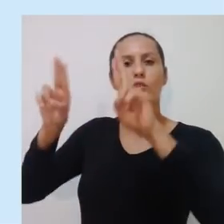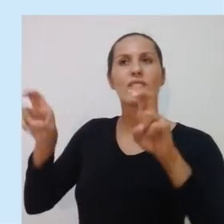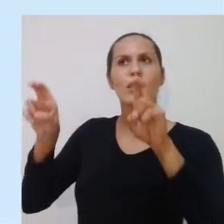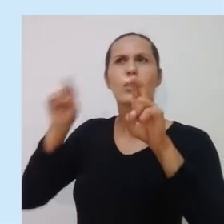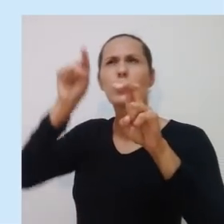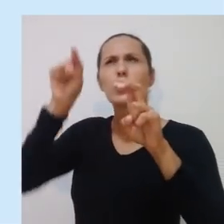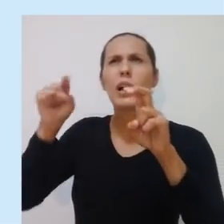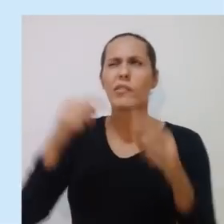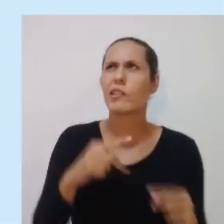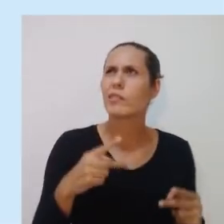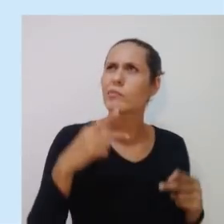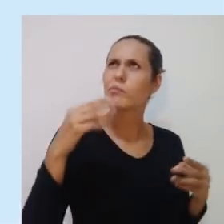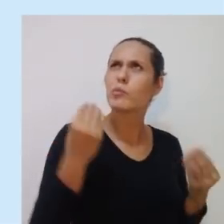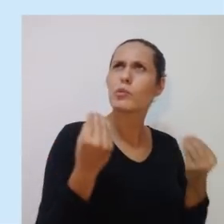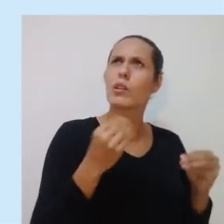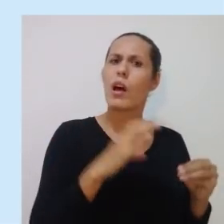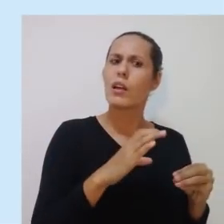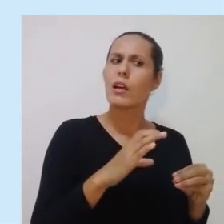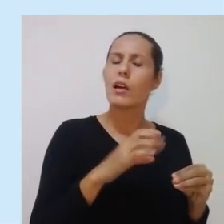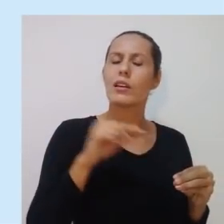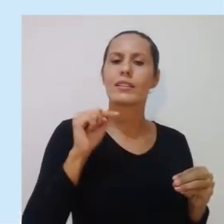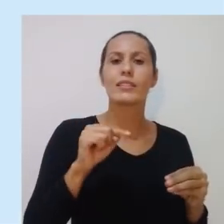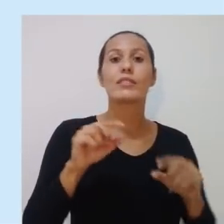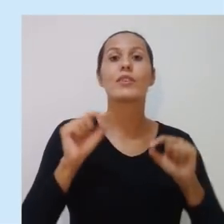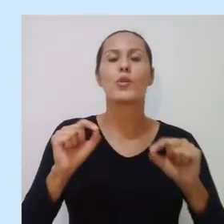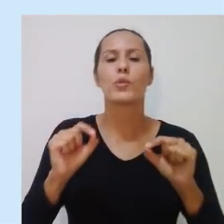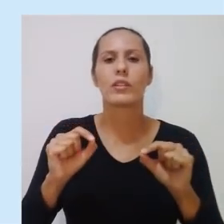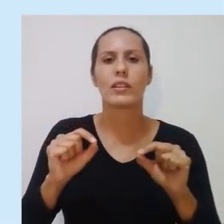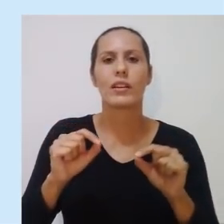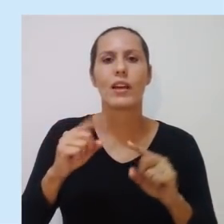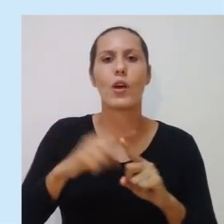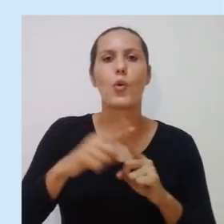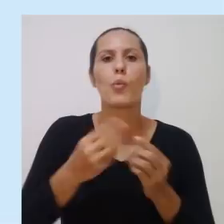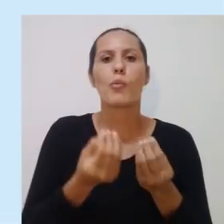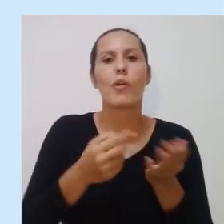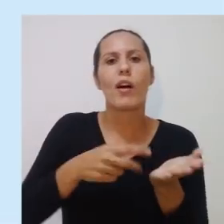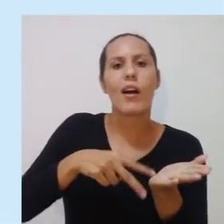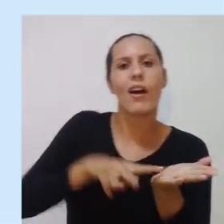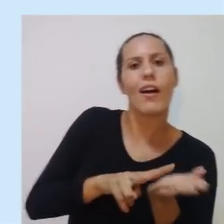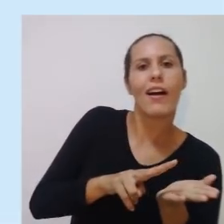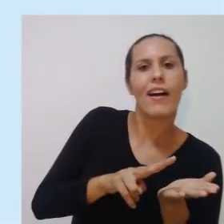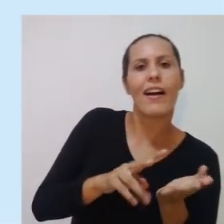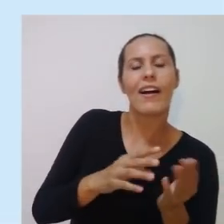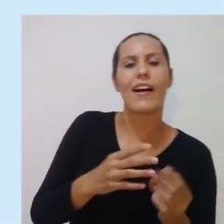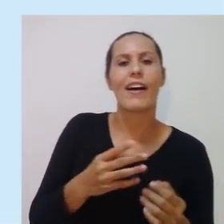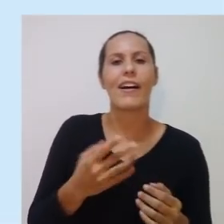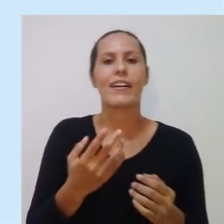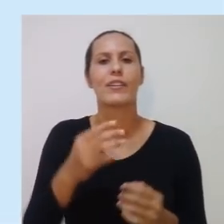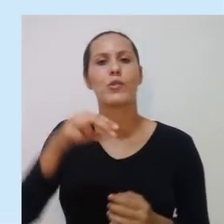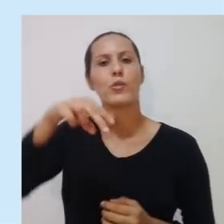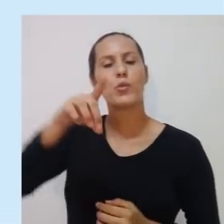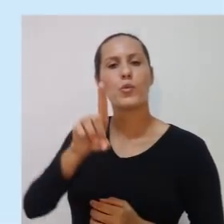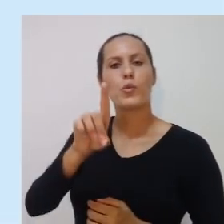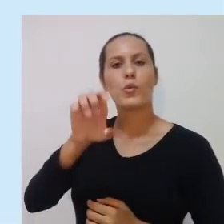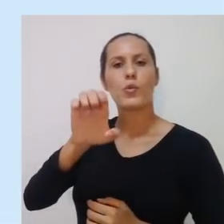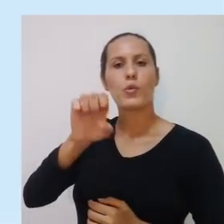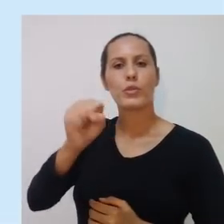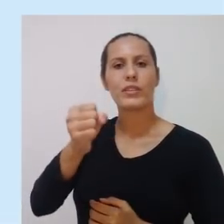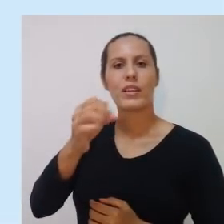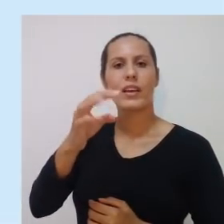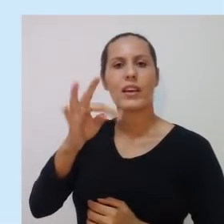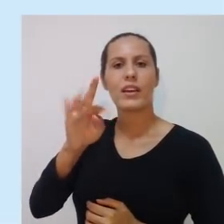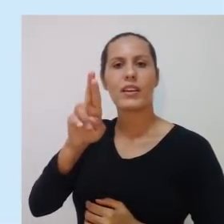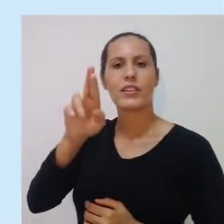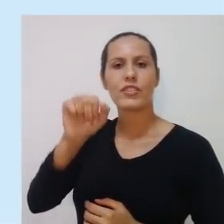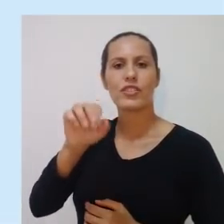no título. Isso aí é um destrator. Isso é uma casca de banana. Ok? Destrator é um